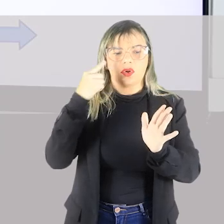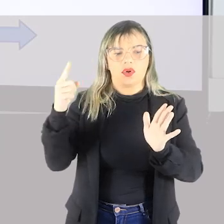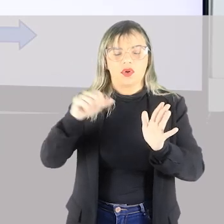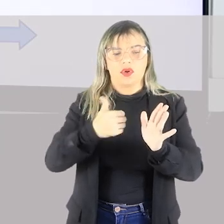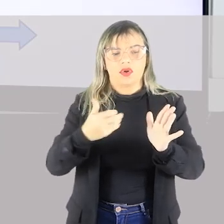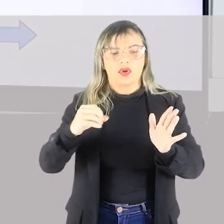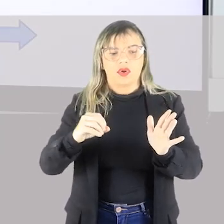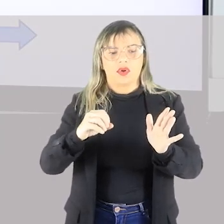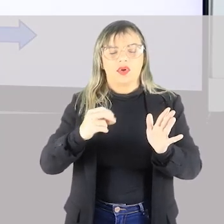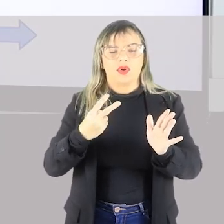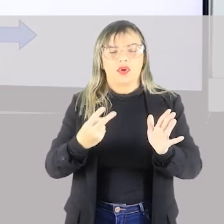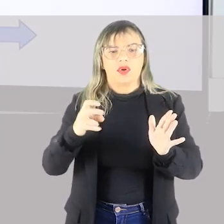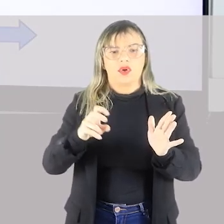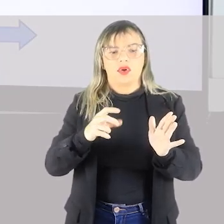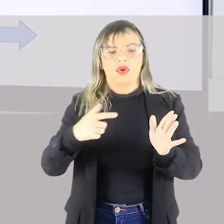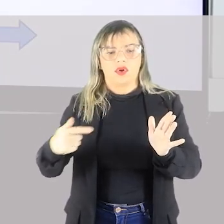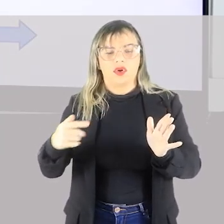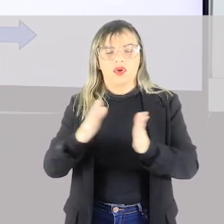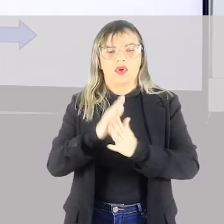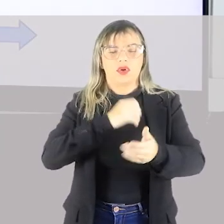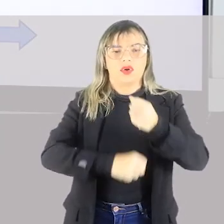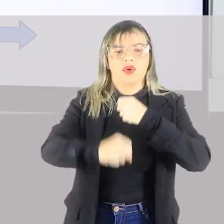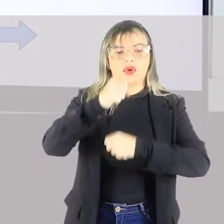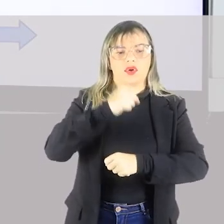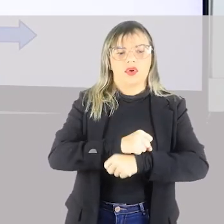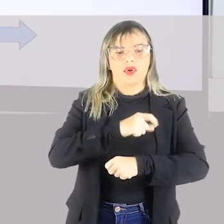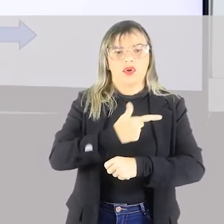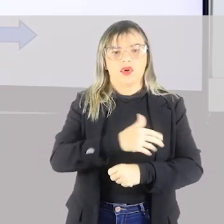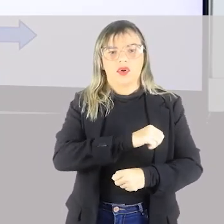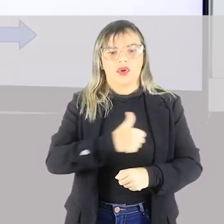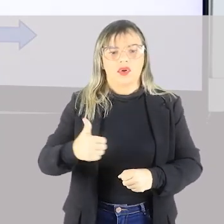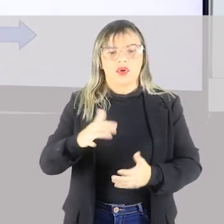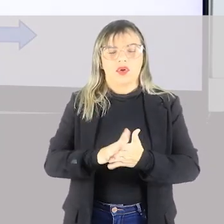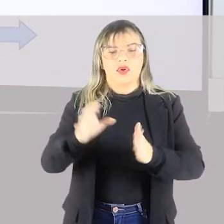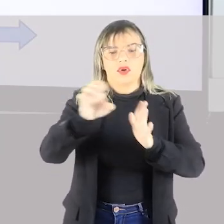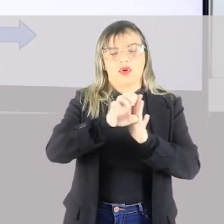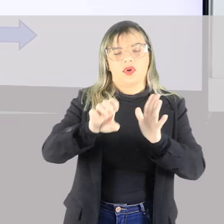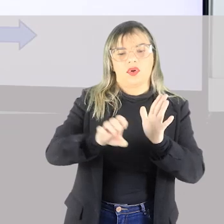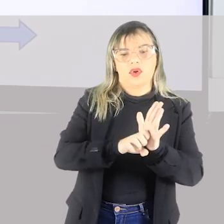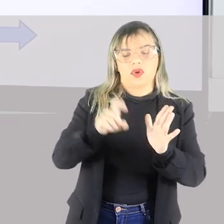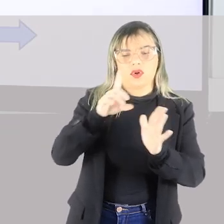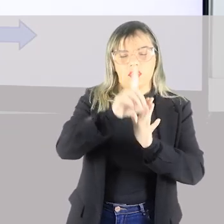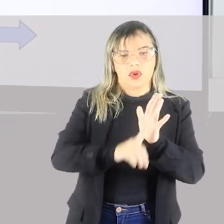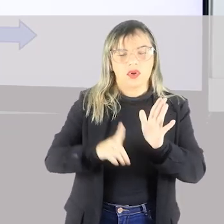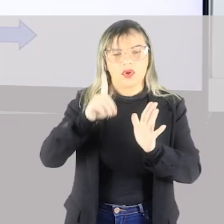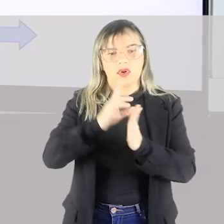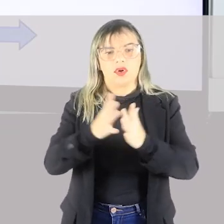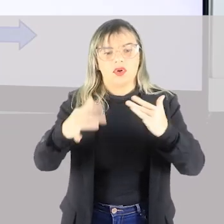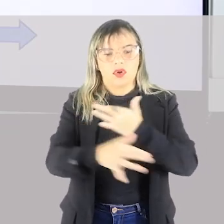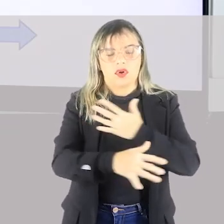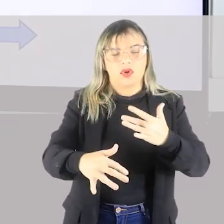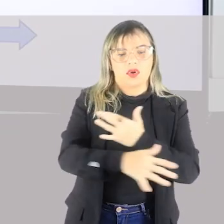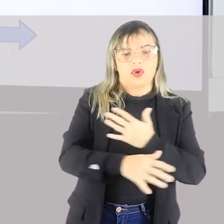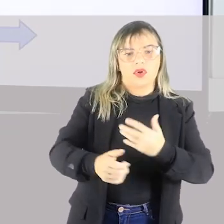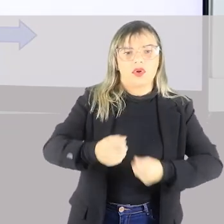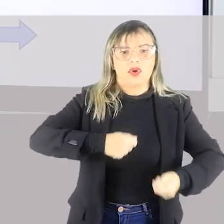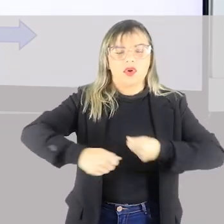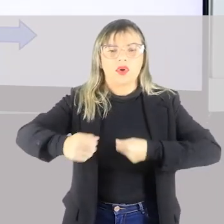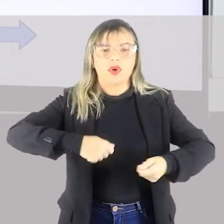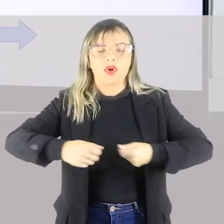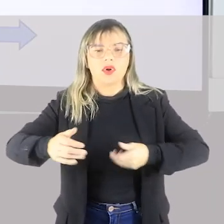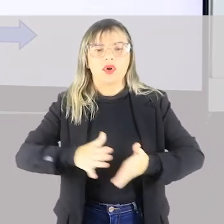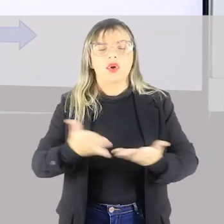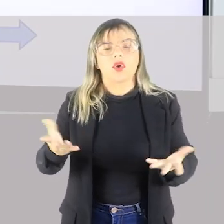10.257 de 2001, é o Estatuto da Cidade. São as diretrizes que versam sobre a gestão